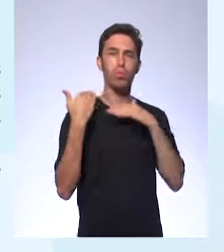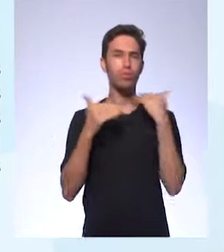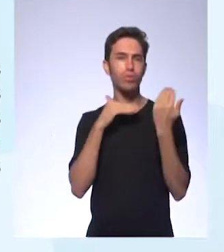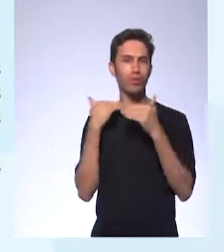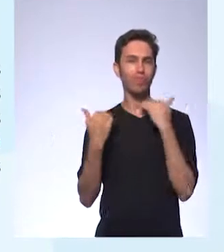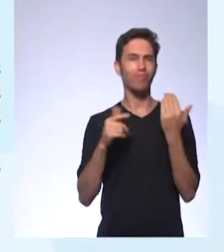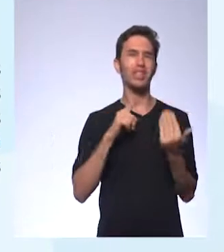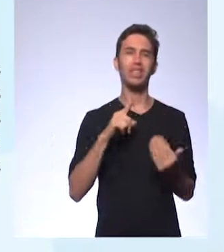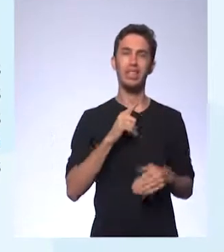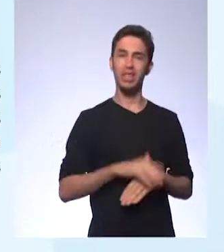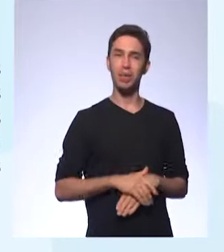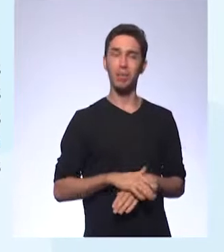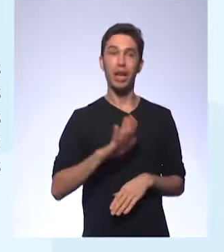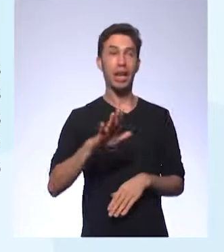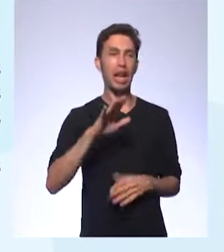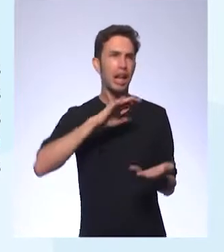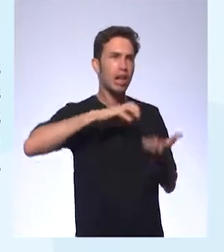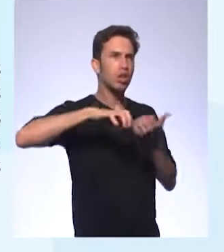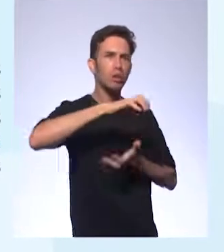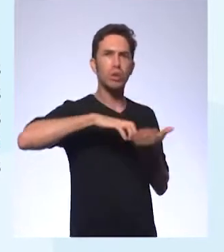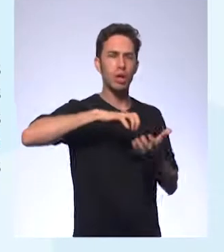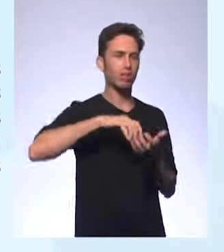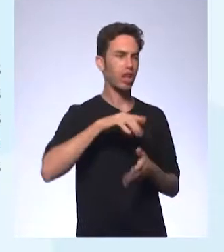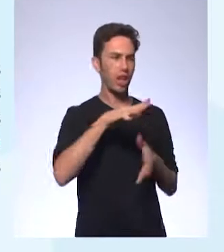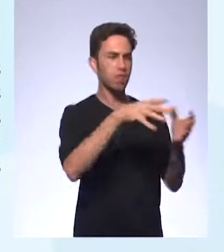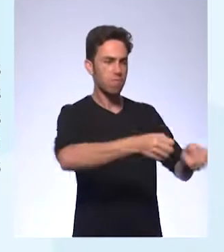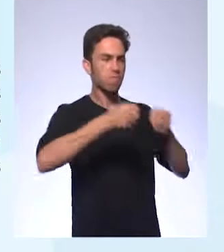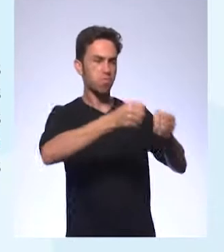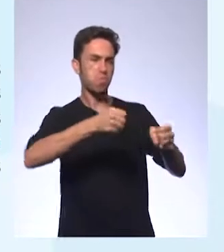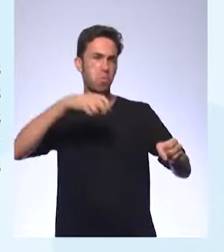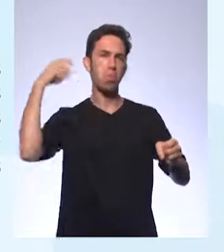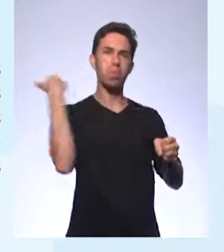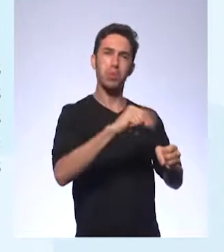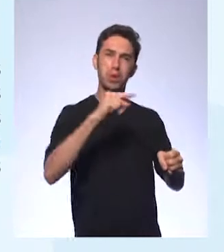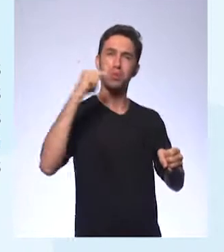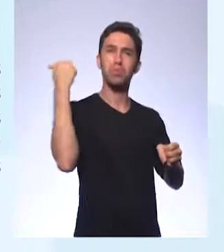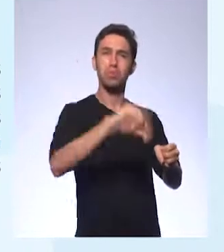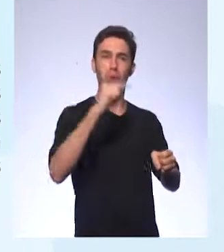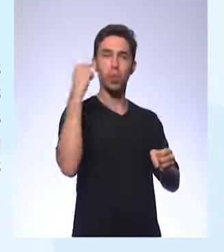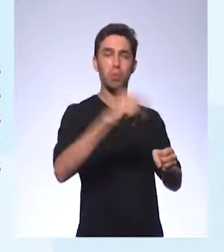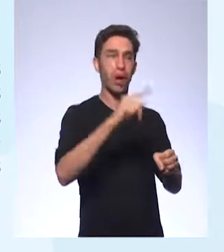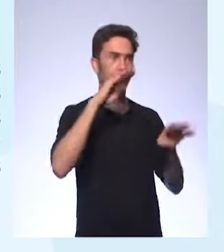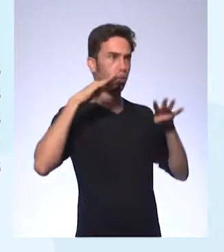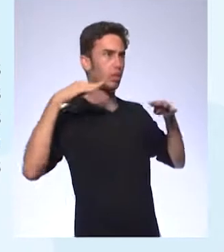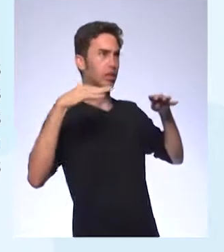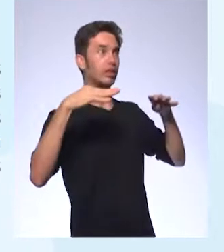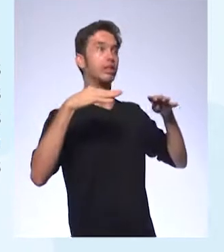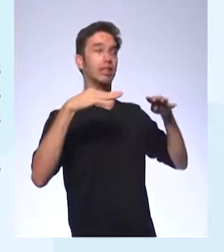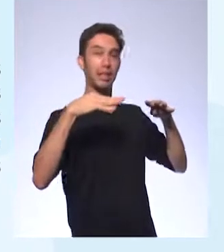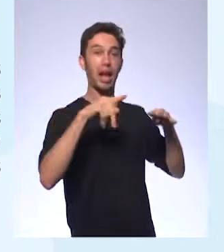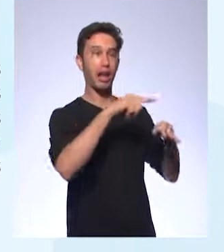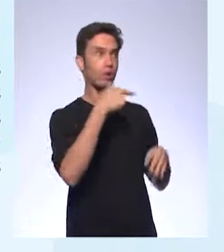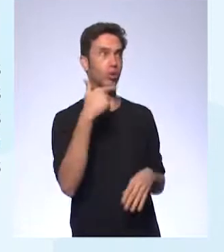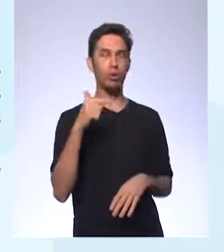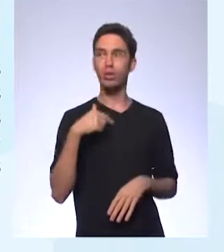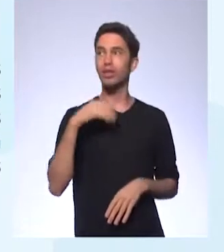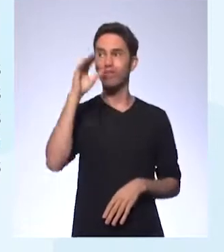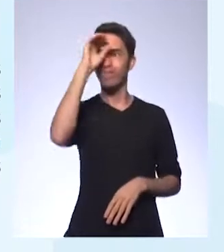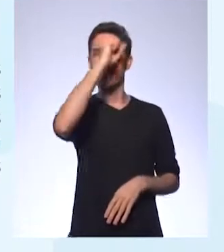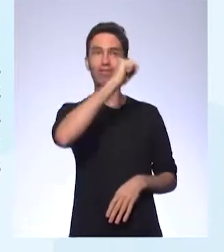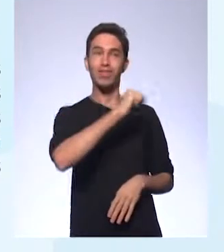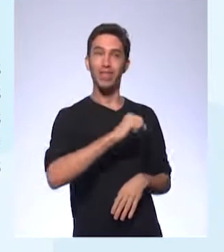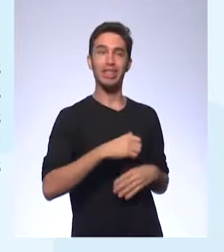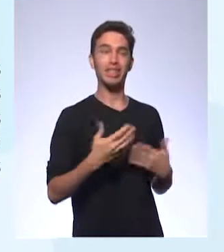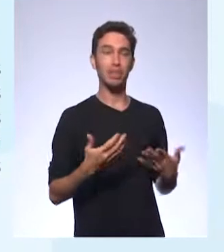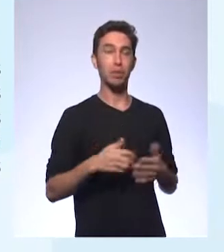vez, eram submetidos a castigos públicos para servirem de exemplo aos outros. E quando